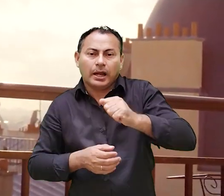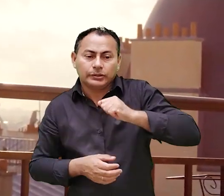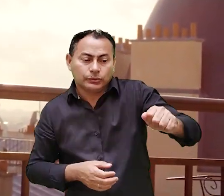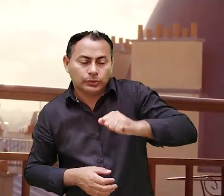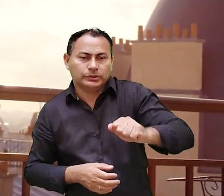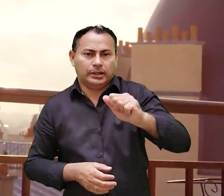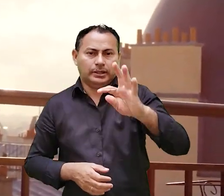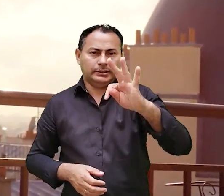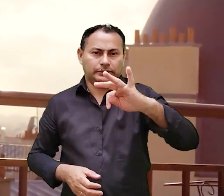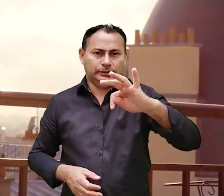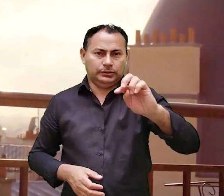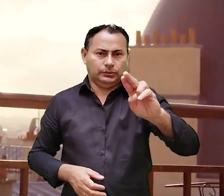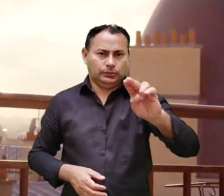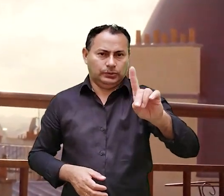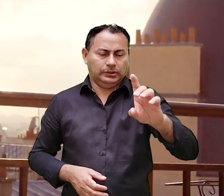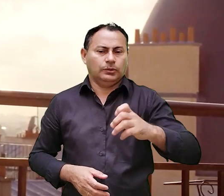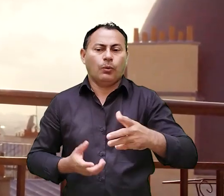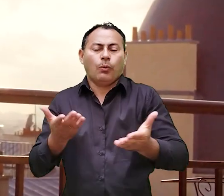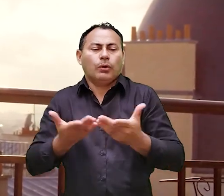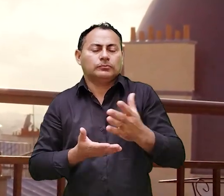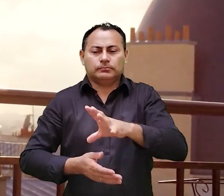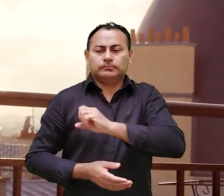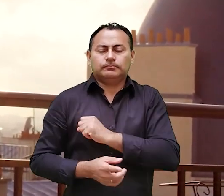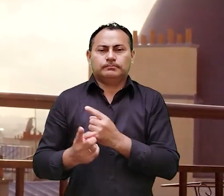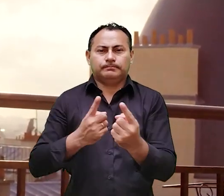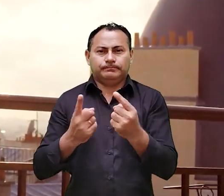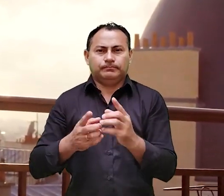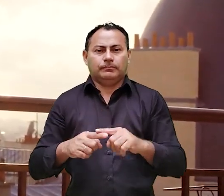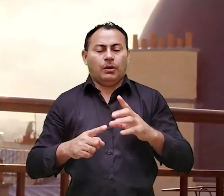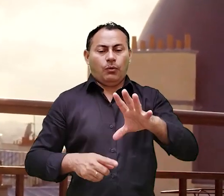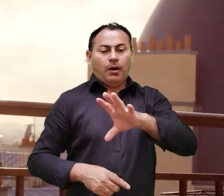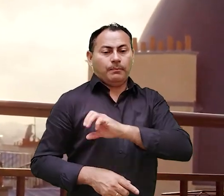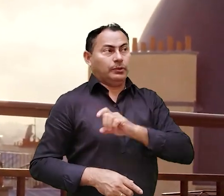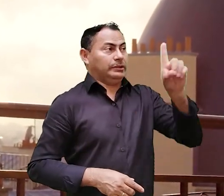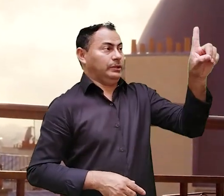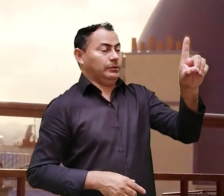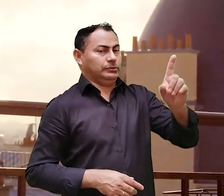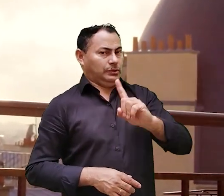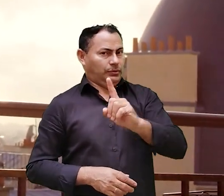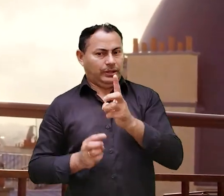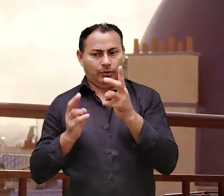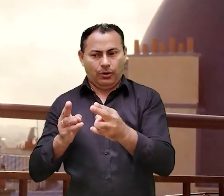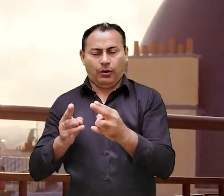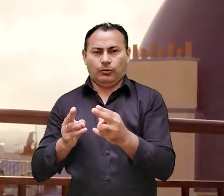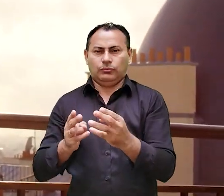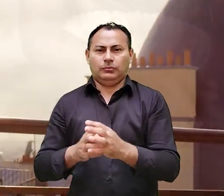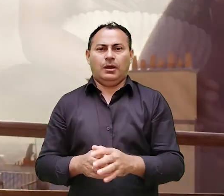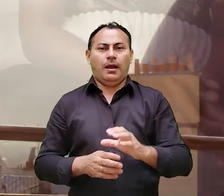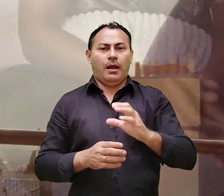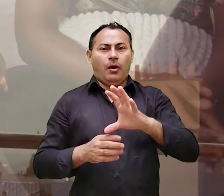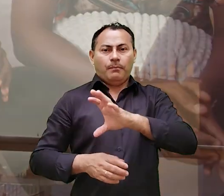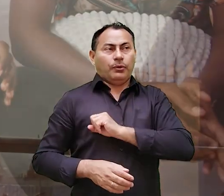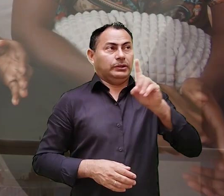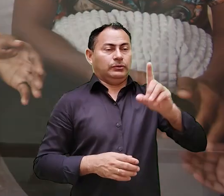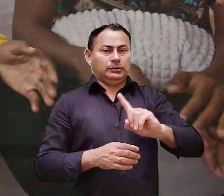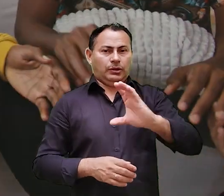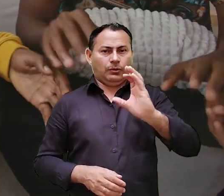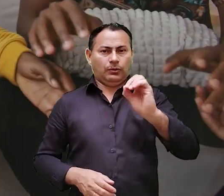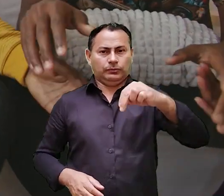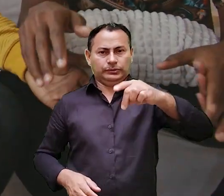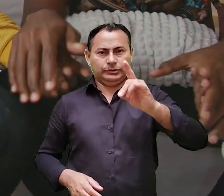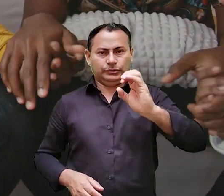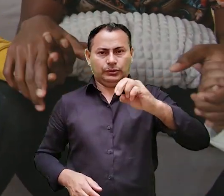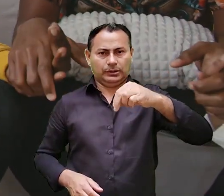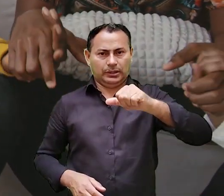do outro. Nós amamos condicionalmente, mas o amor de Deus não é condicional. De acordo